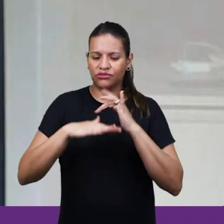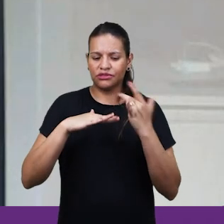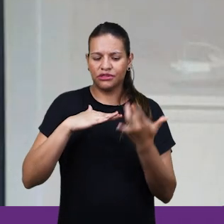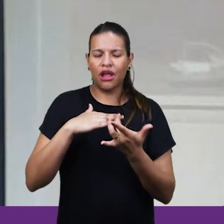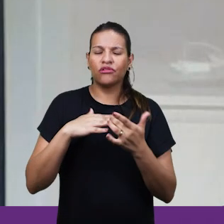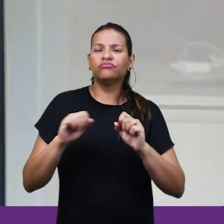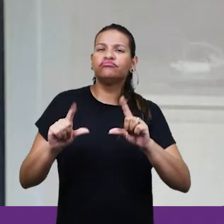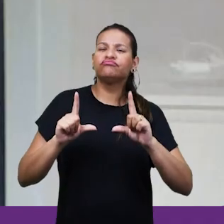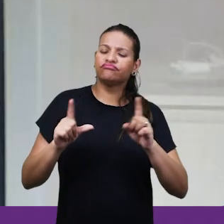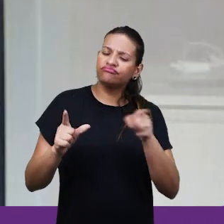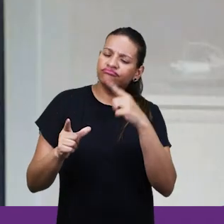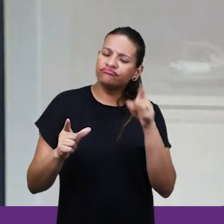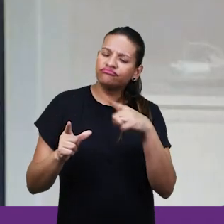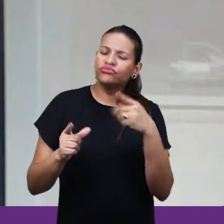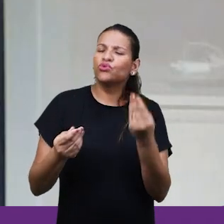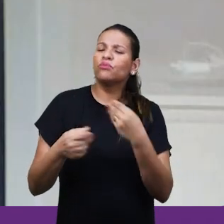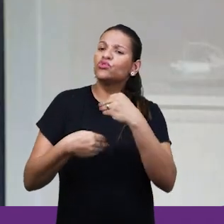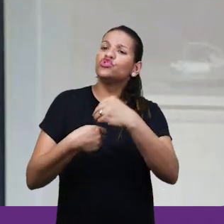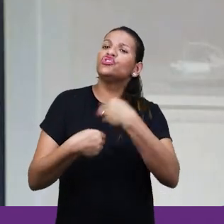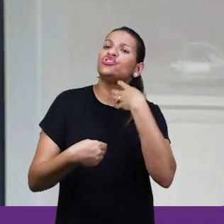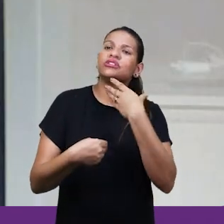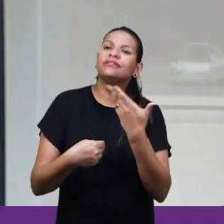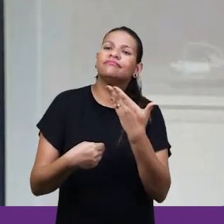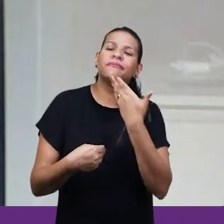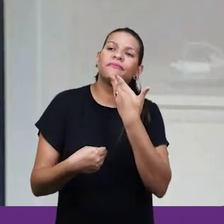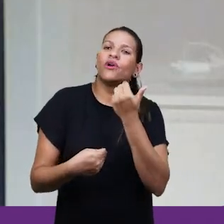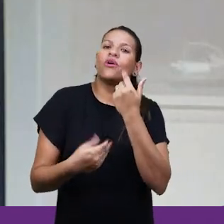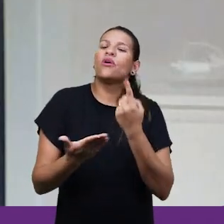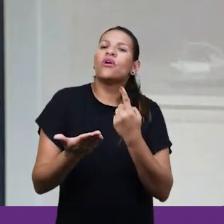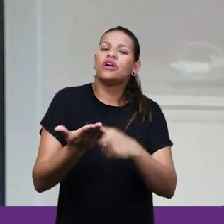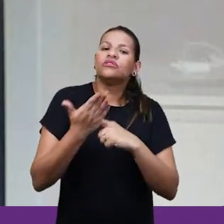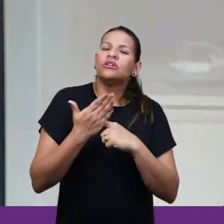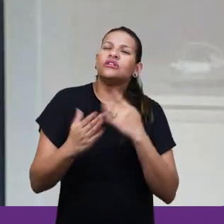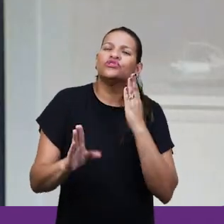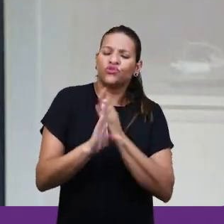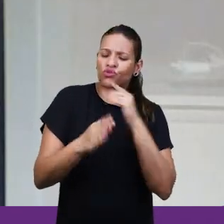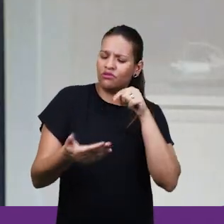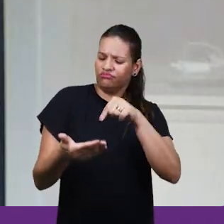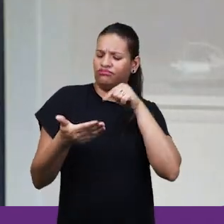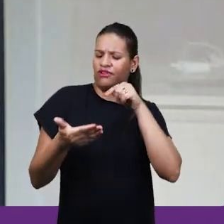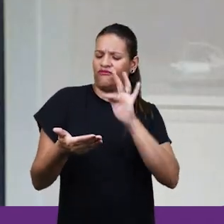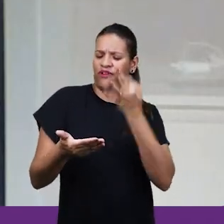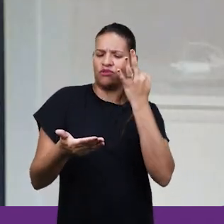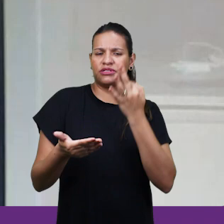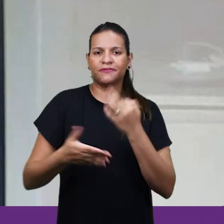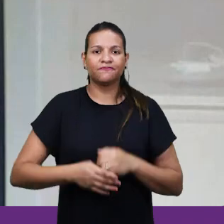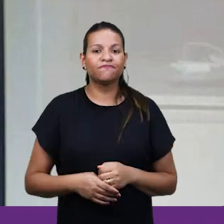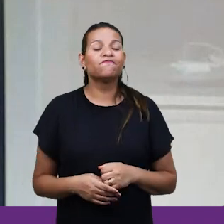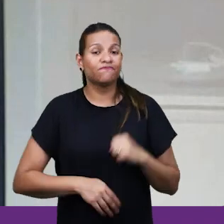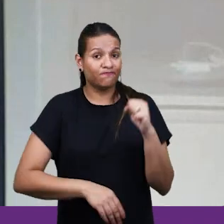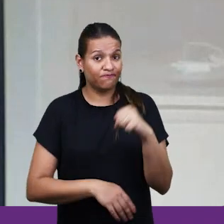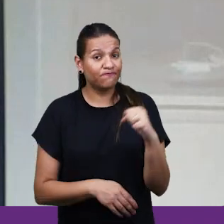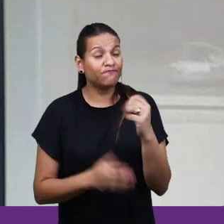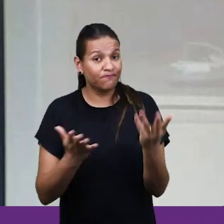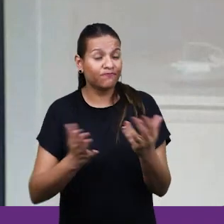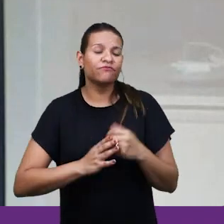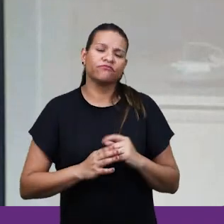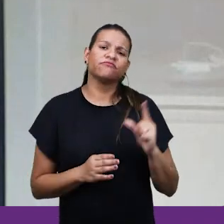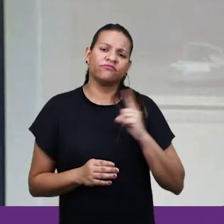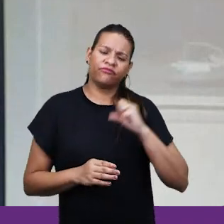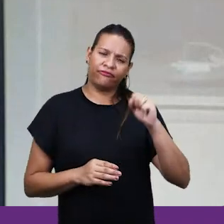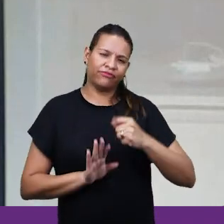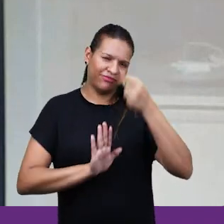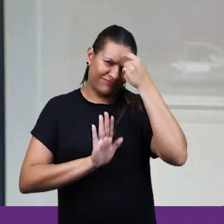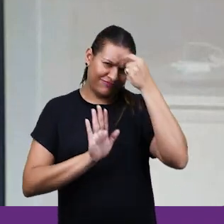saudável, fazer com que as pessoas tenham acesso a informações confiáveis e que vão balizar, então, as melhores decisões na